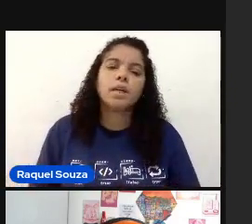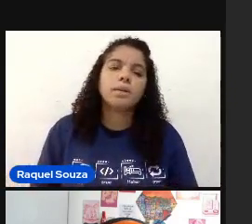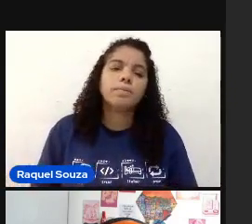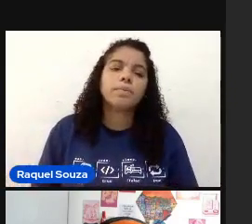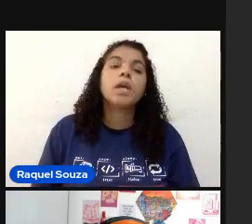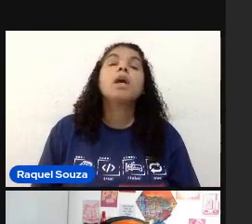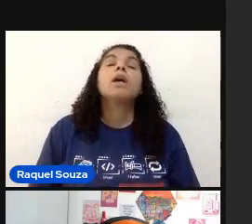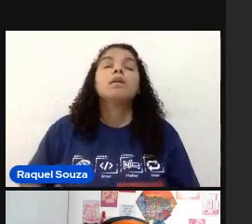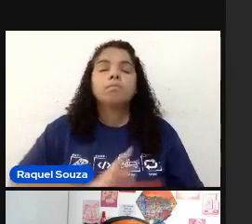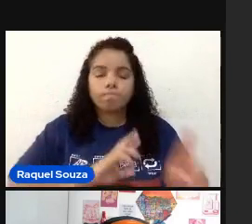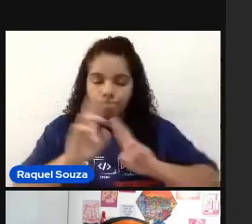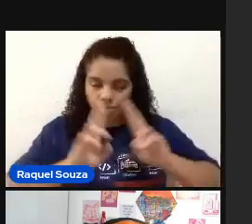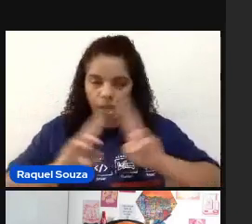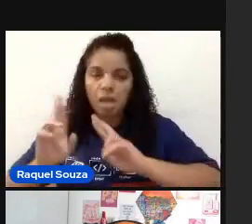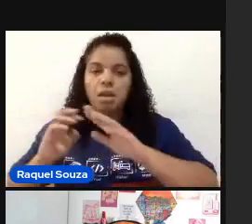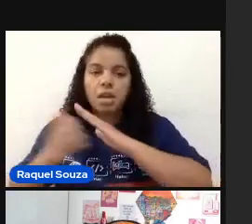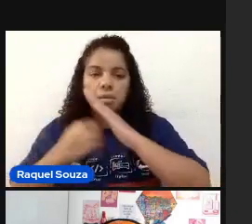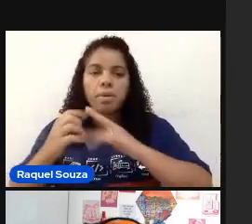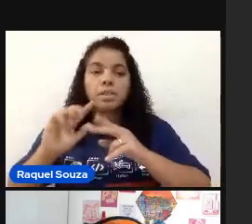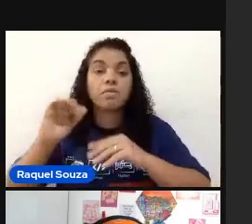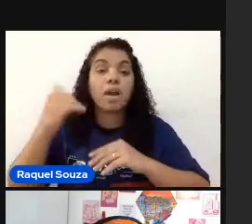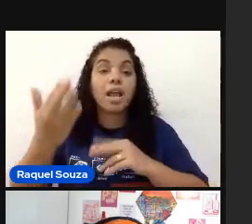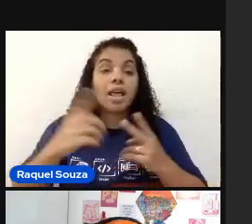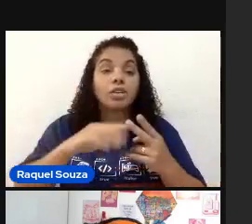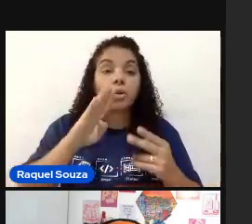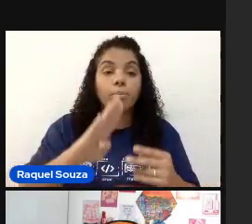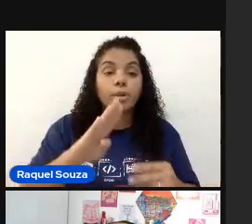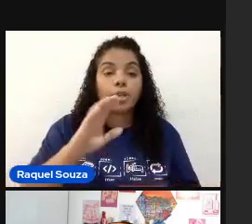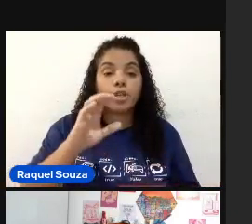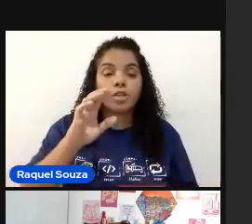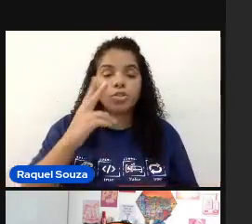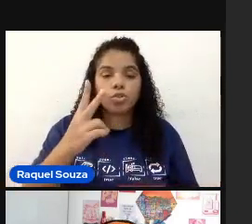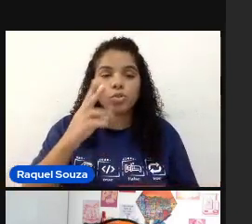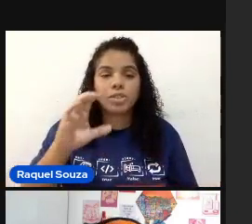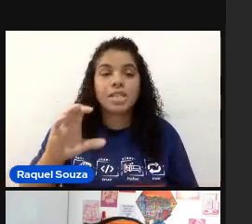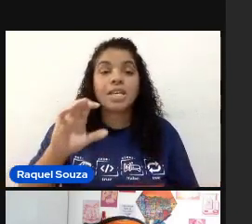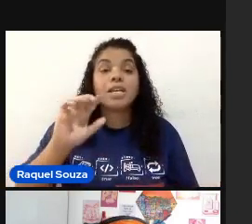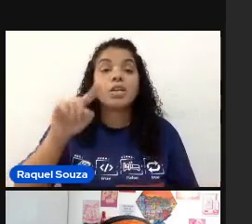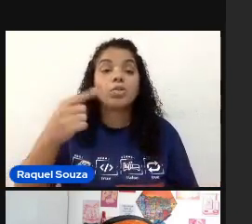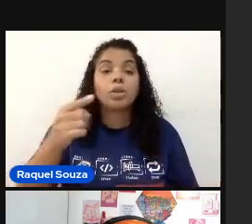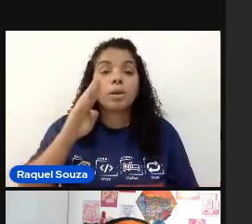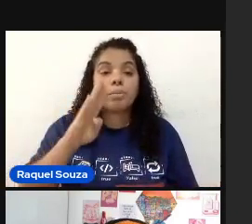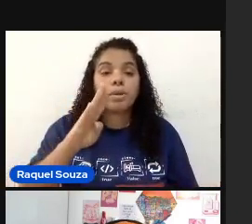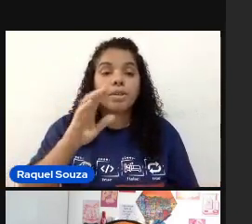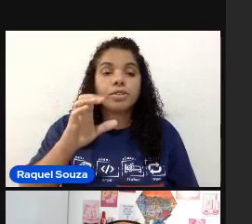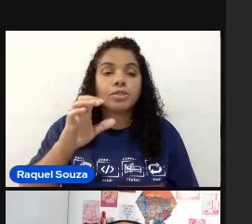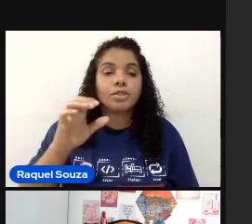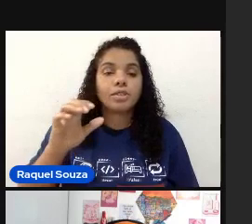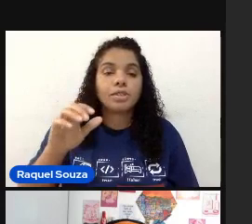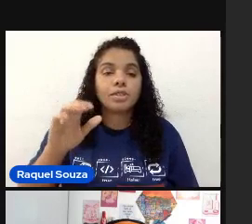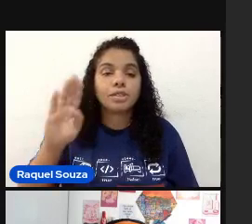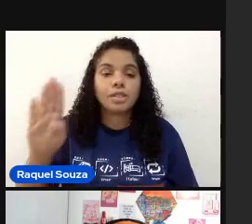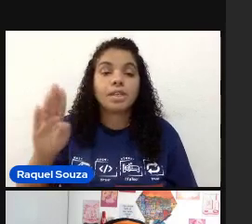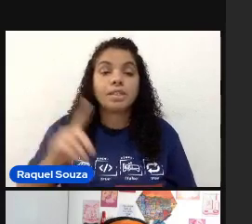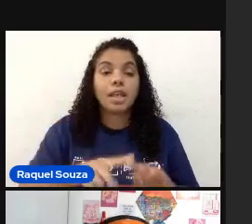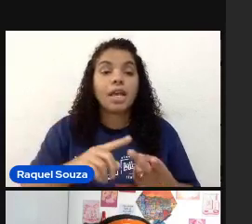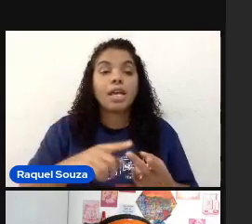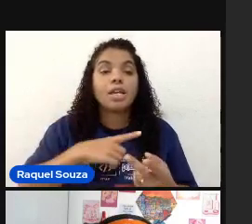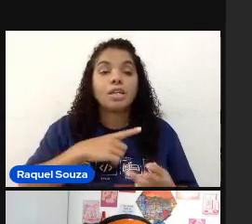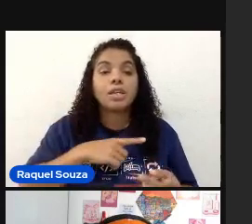empresariais, elas vão muito além do B2C ou do B2B. Então, hoje a gente tem o A2A, né? Porque a gente tem